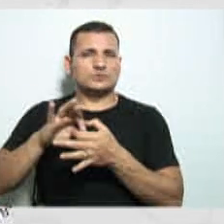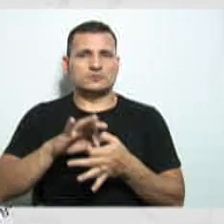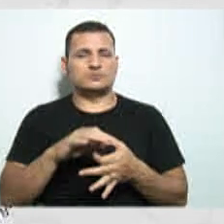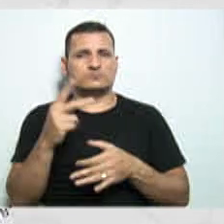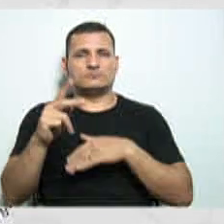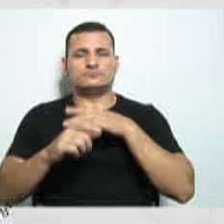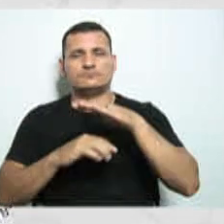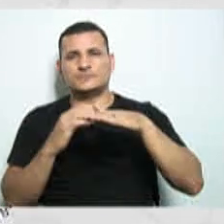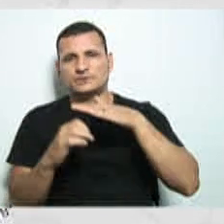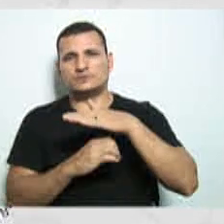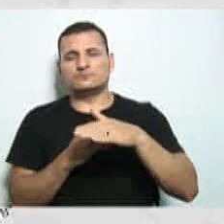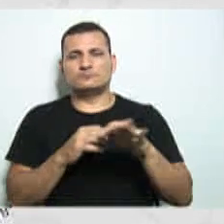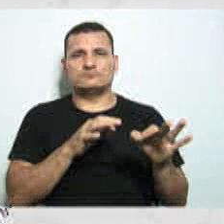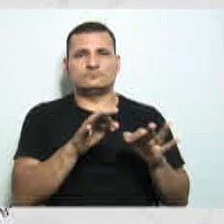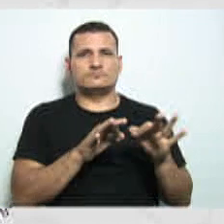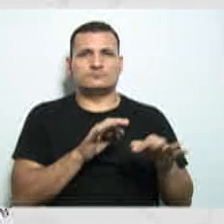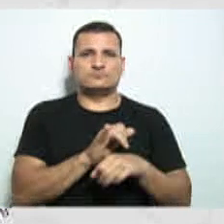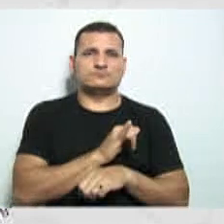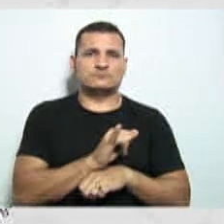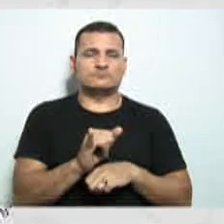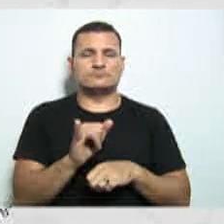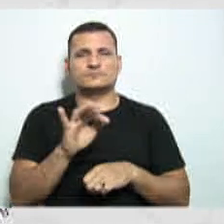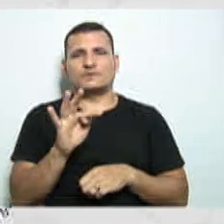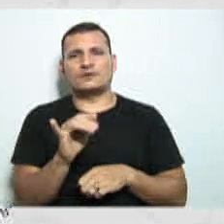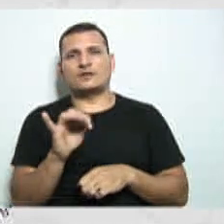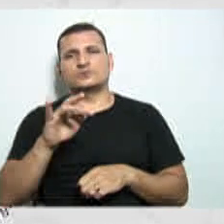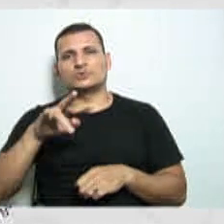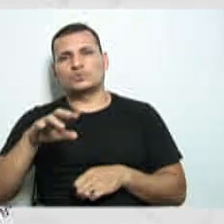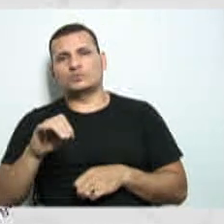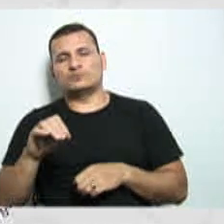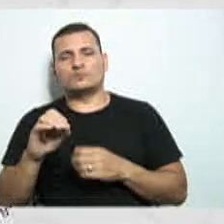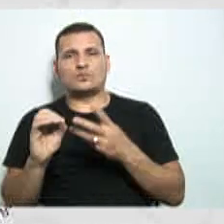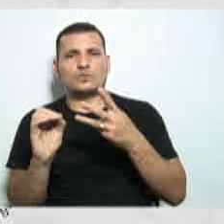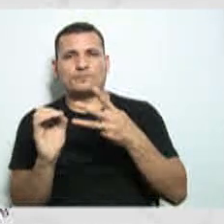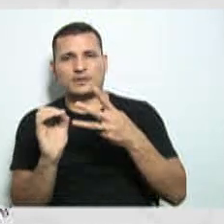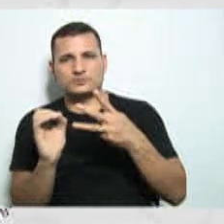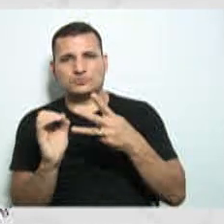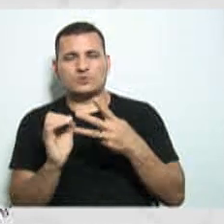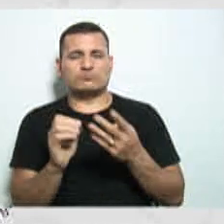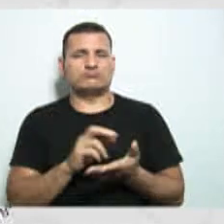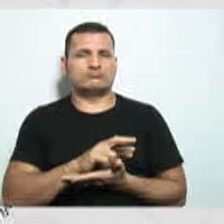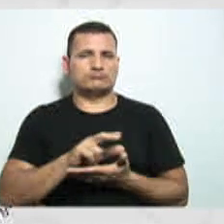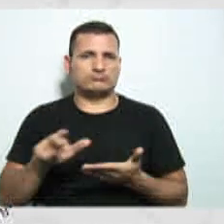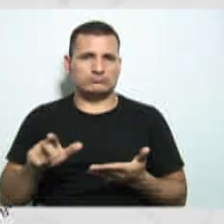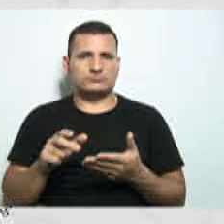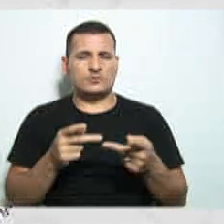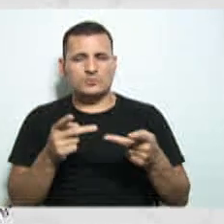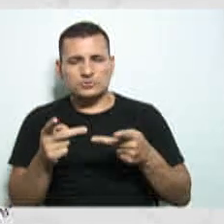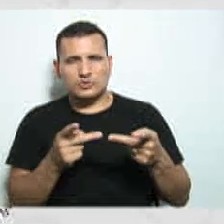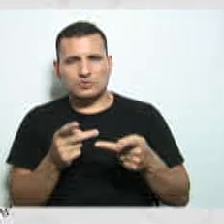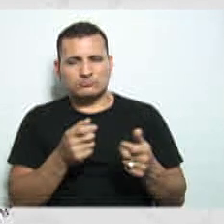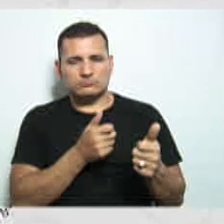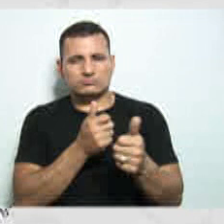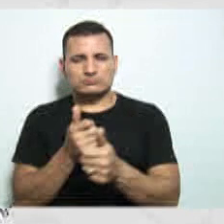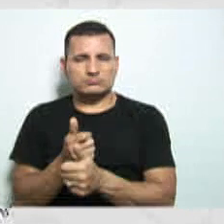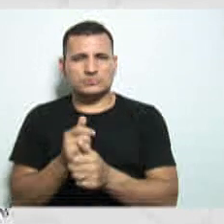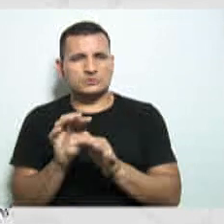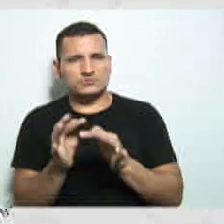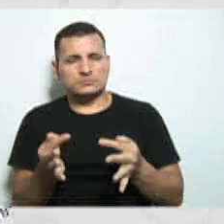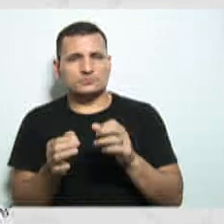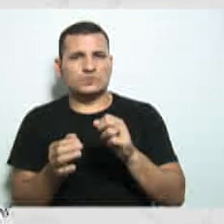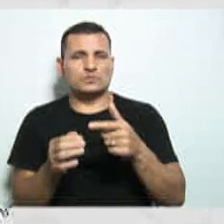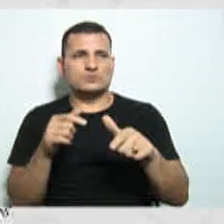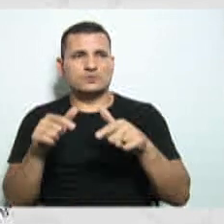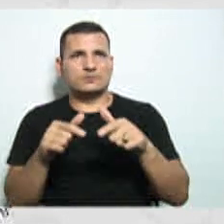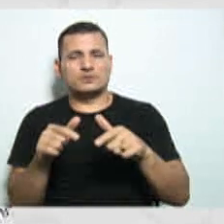planejamento estratégico, tático e operacional, até mesmo para o planejamento e acompanhamento de pequenos projetos ou atividades